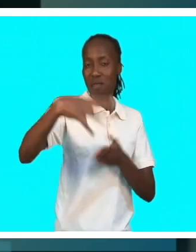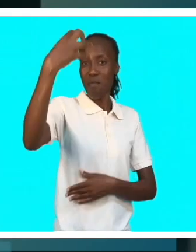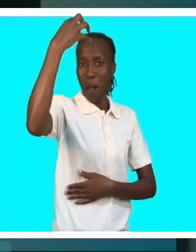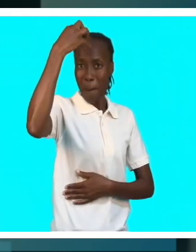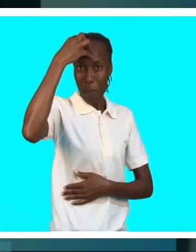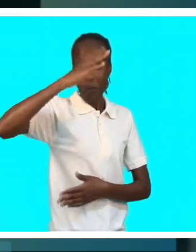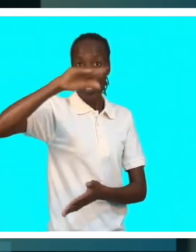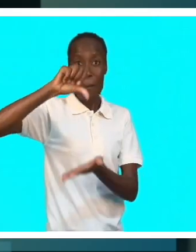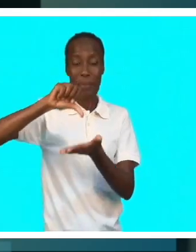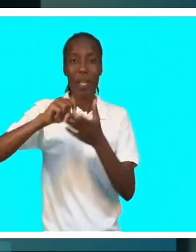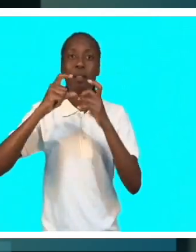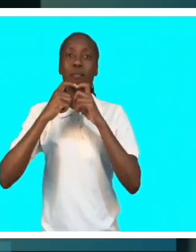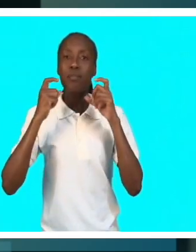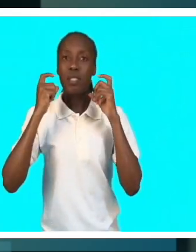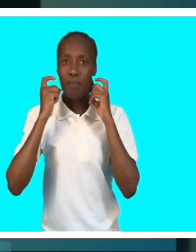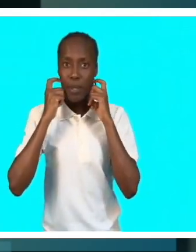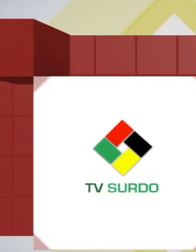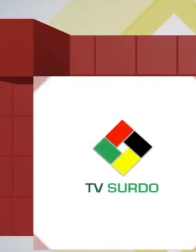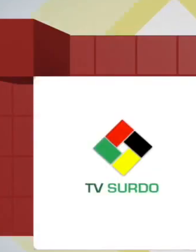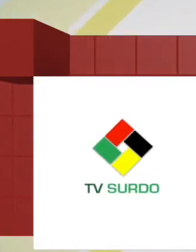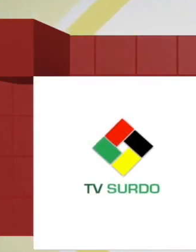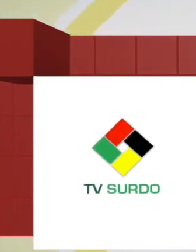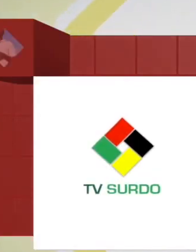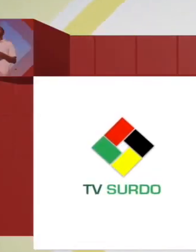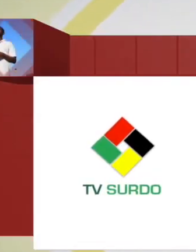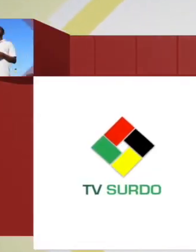cidade de Maputo, capital moçambicana. Música